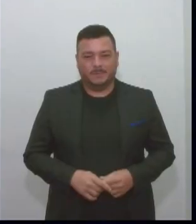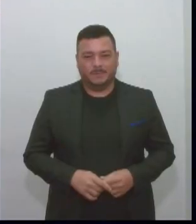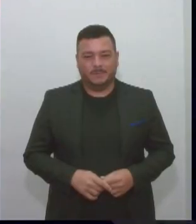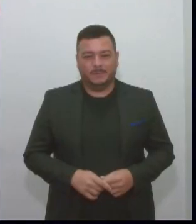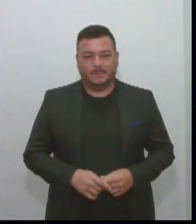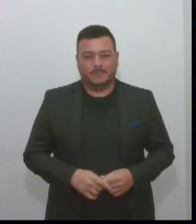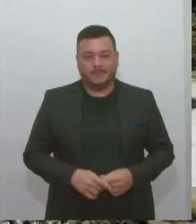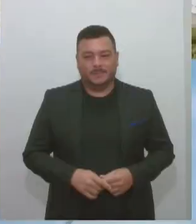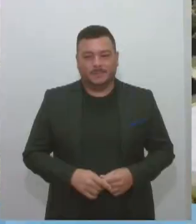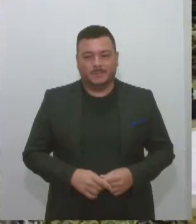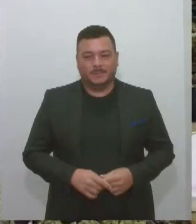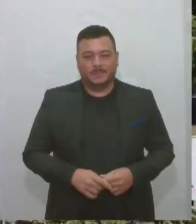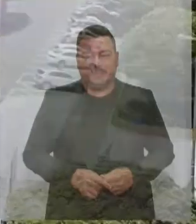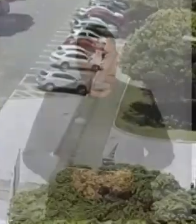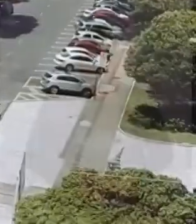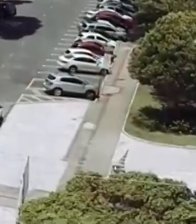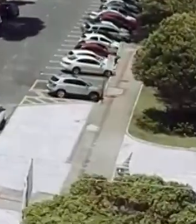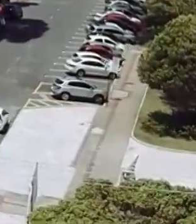da Alesi.